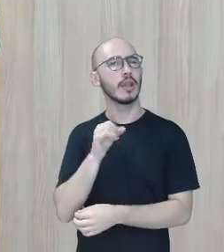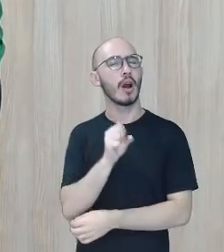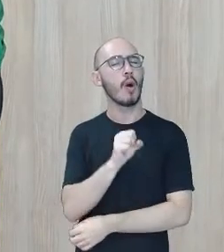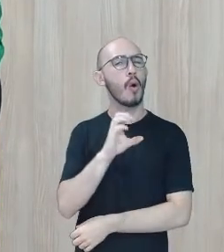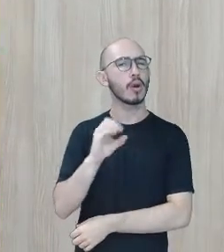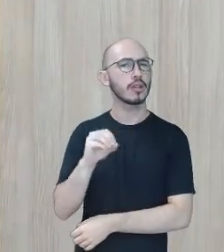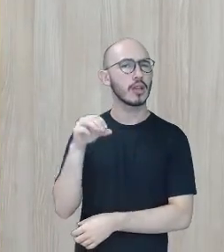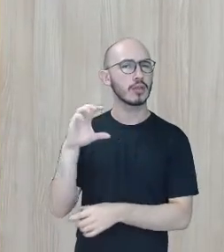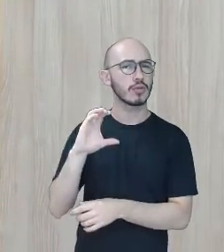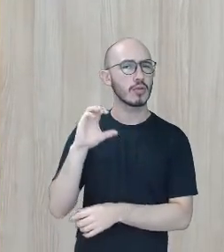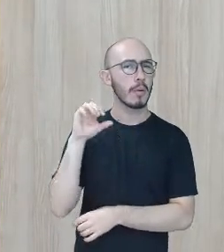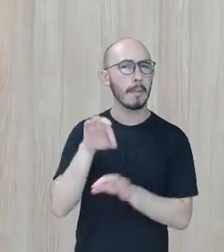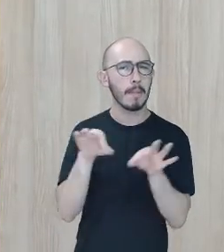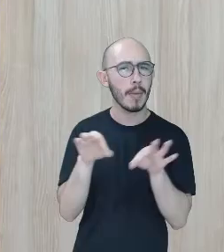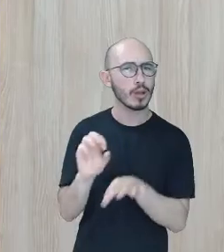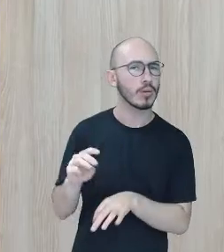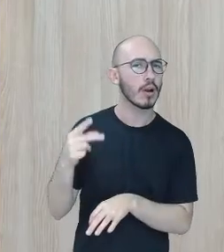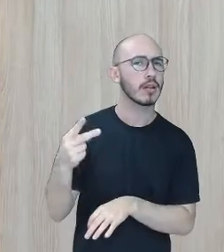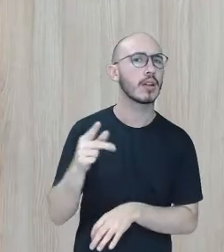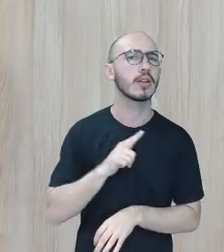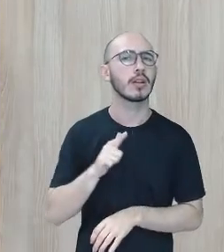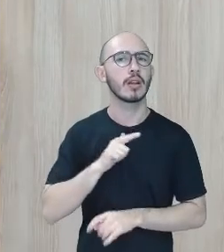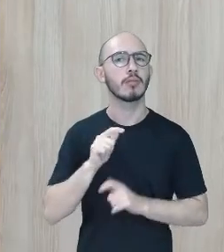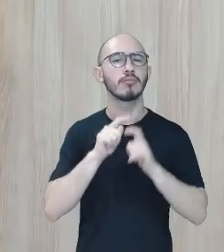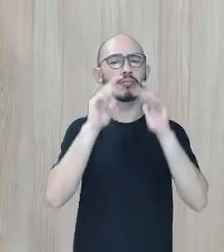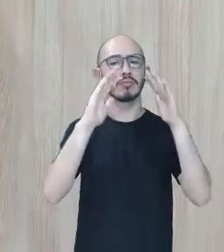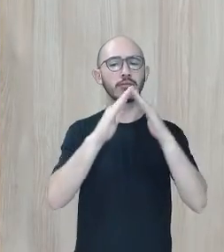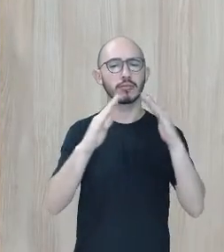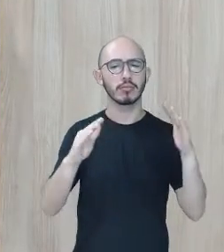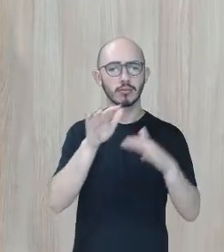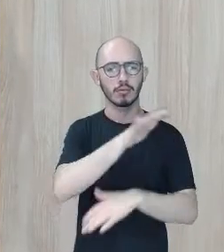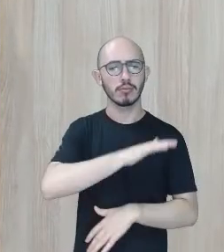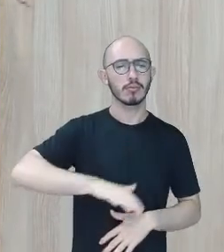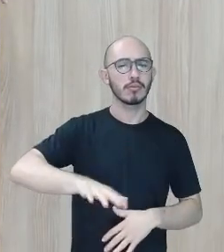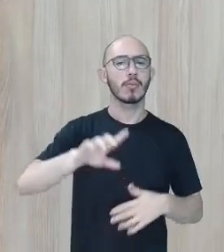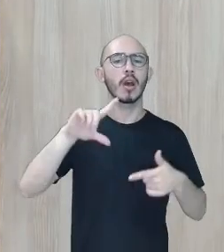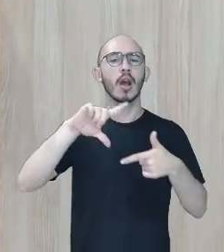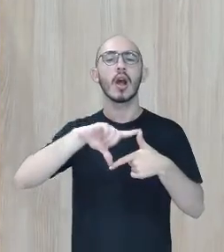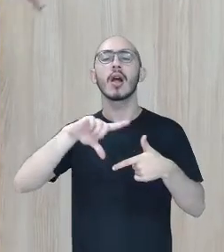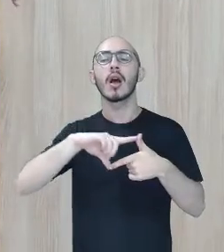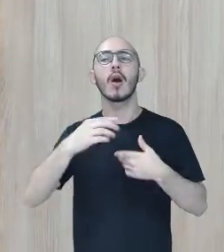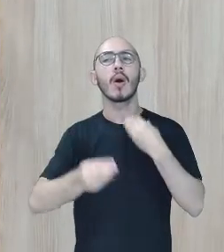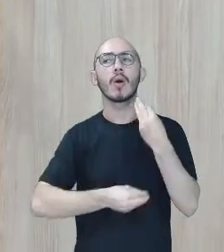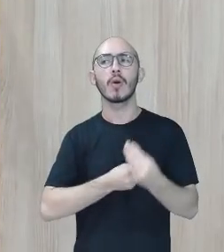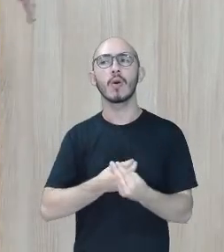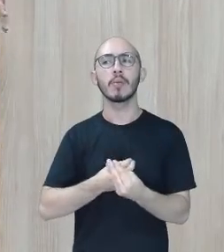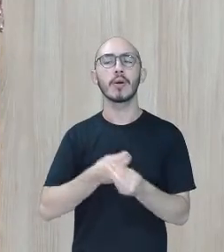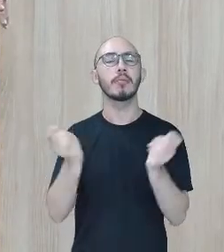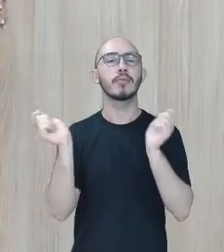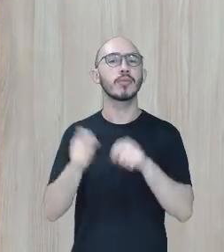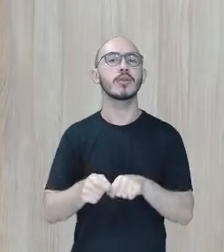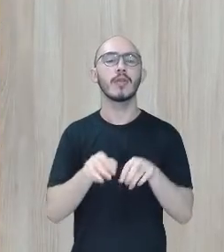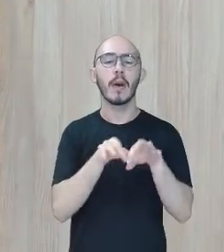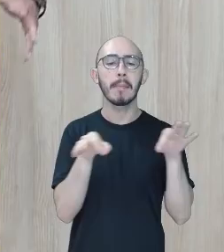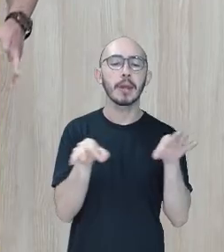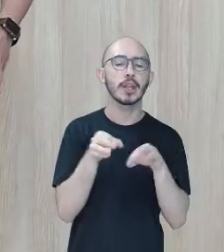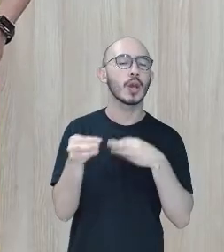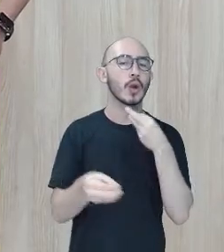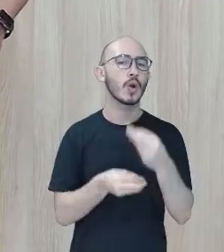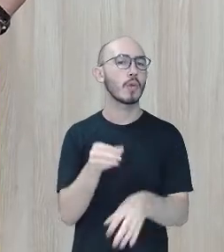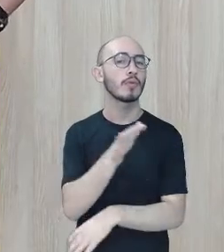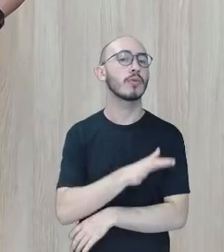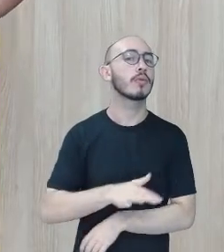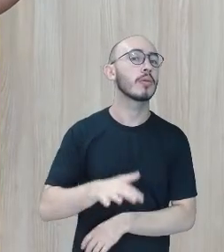metros quadrados e eu tenho um galpão ali retangular, quais são as opções que eu tenho de medida para aquele